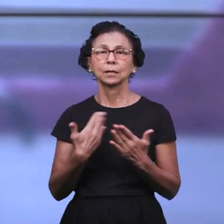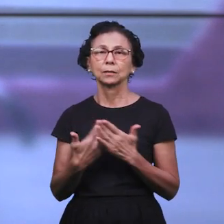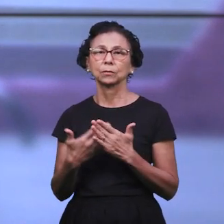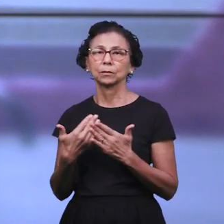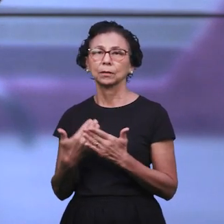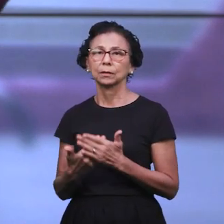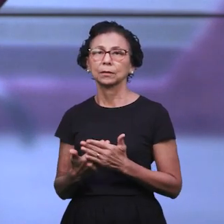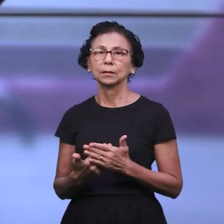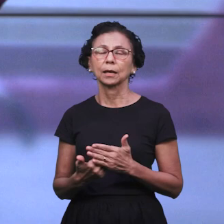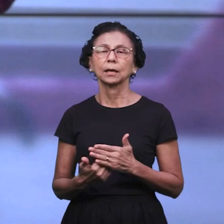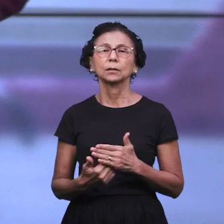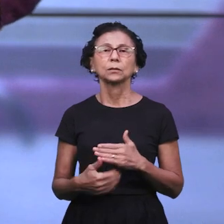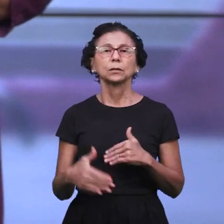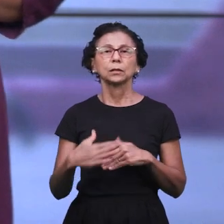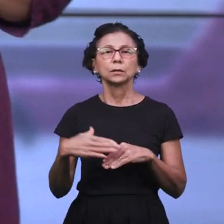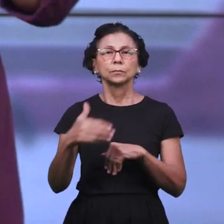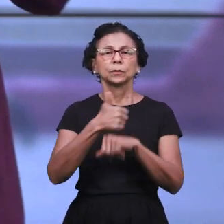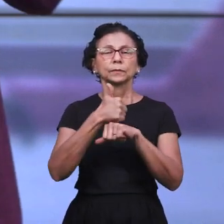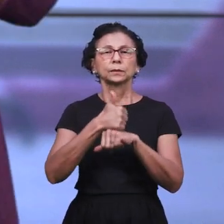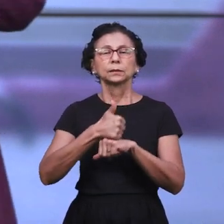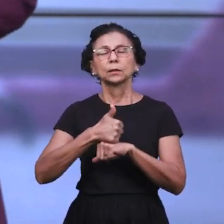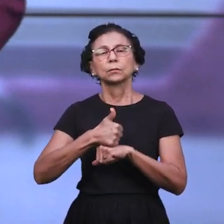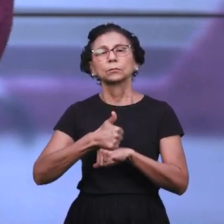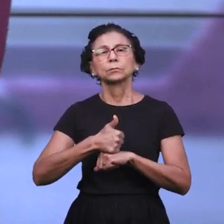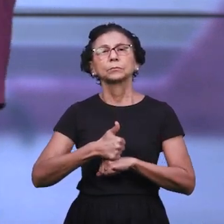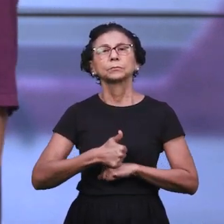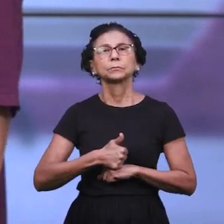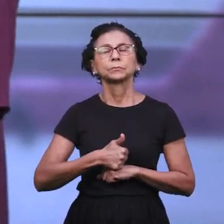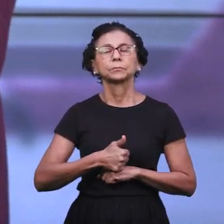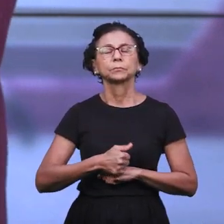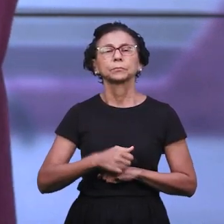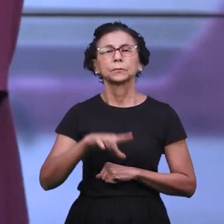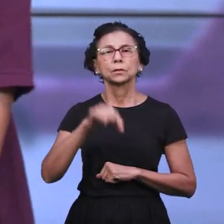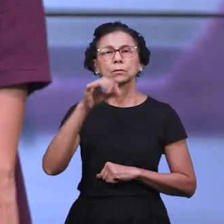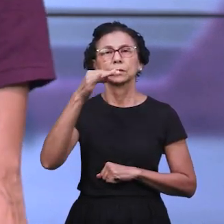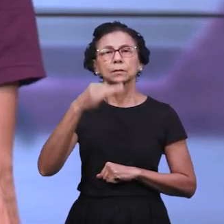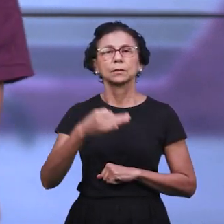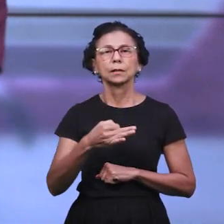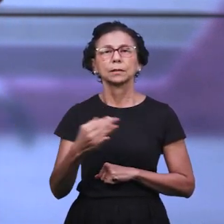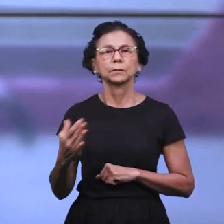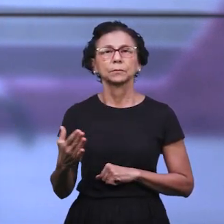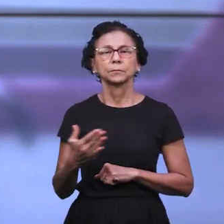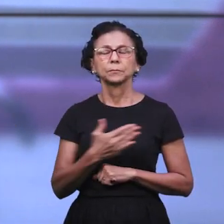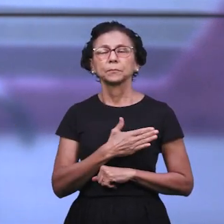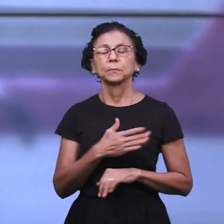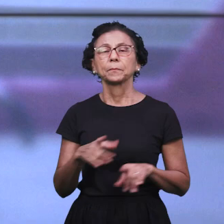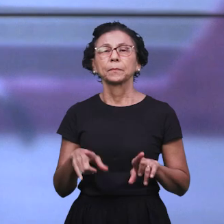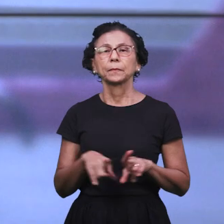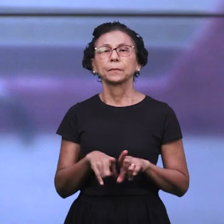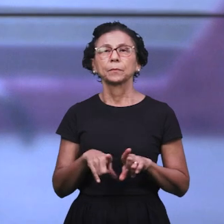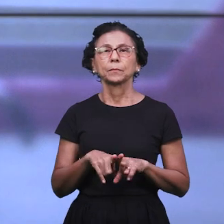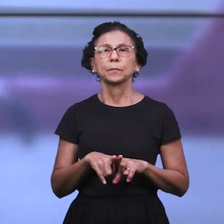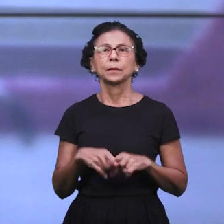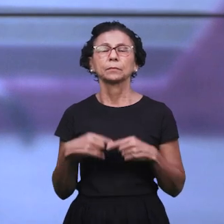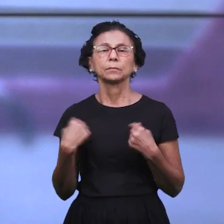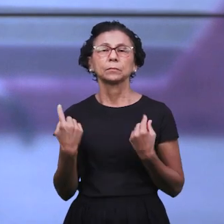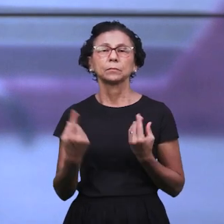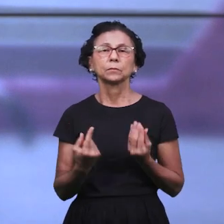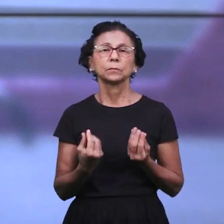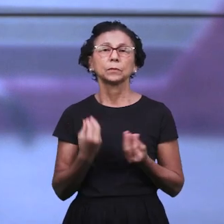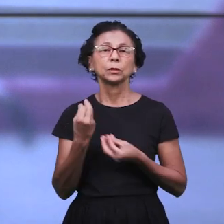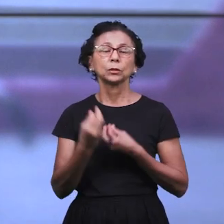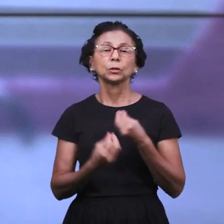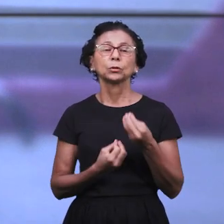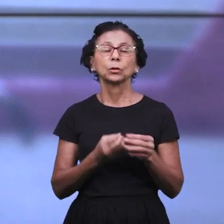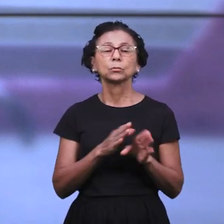estudo e sucesso na escolha da profissão. Mais um ponto, o último, a direção. No nosso caso, a direção é buscada